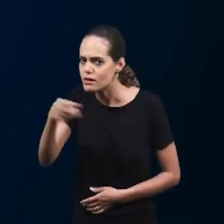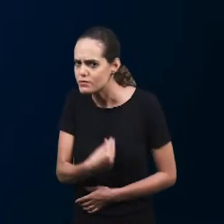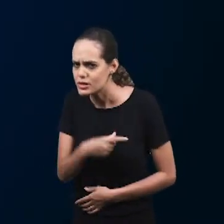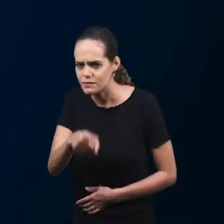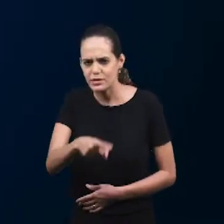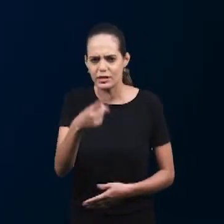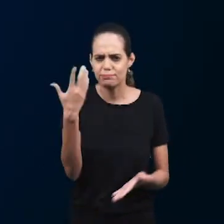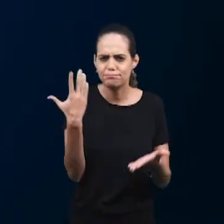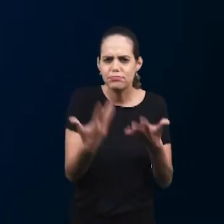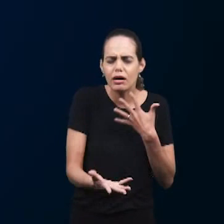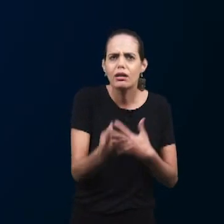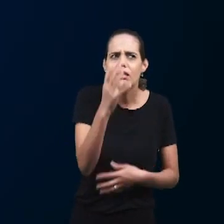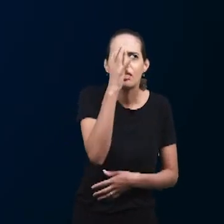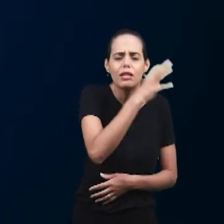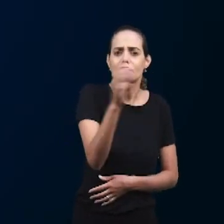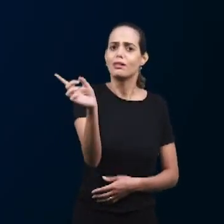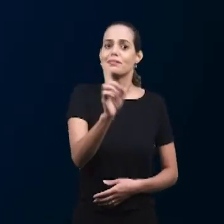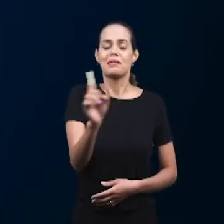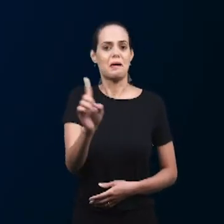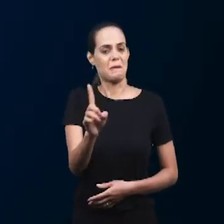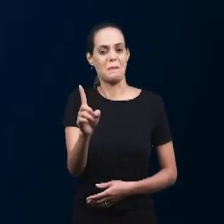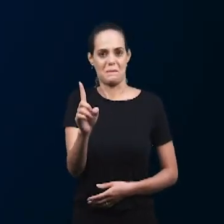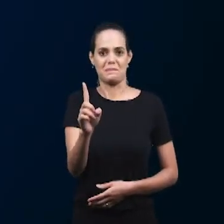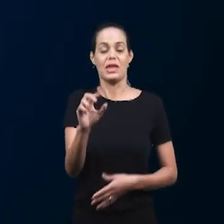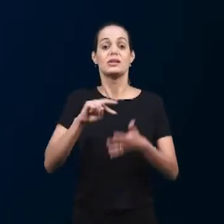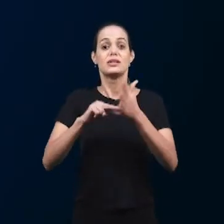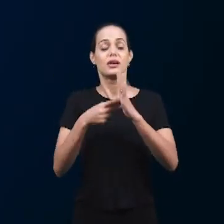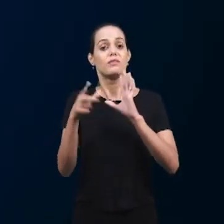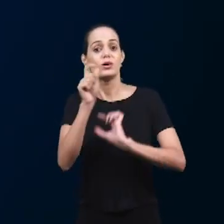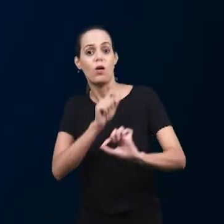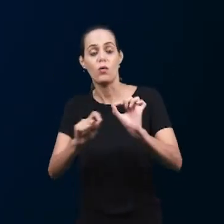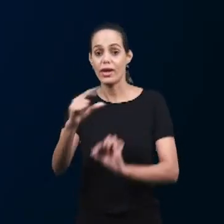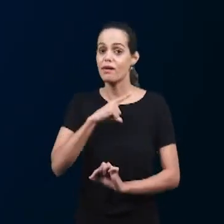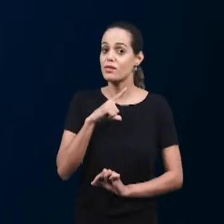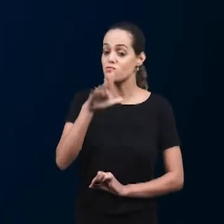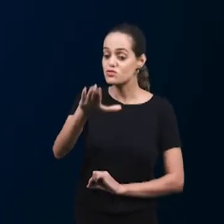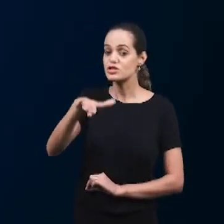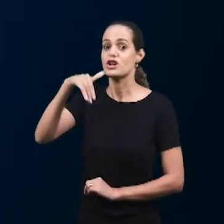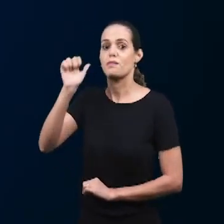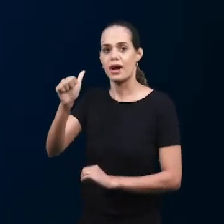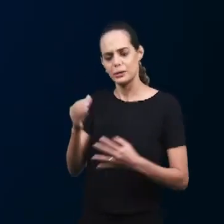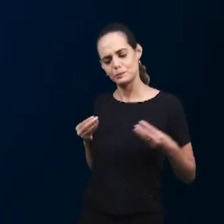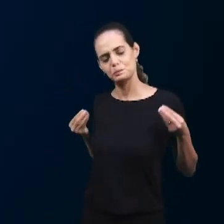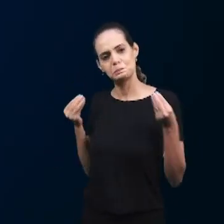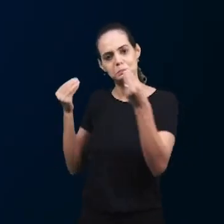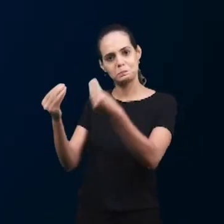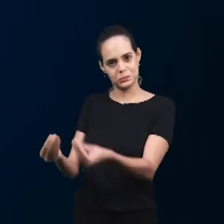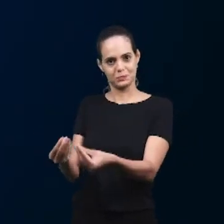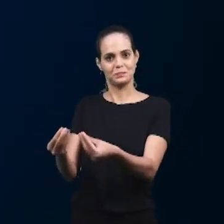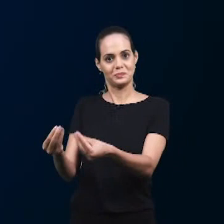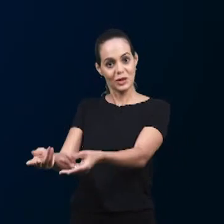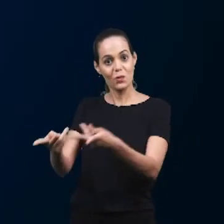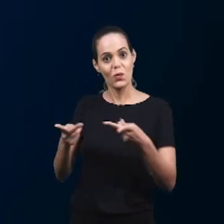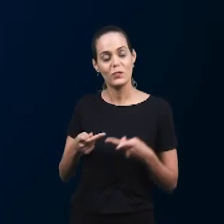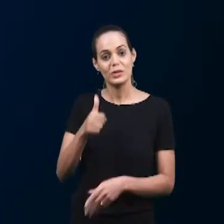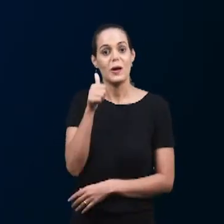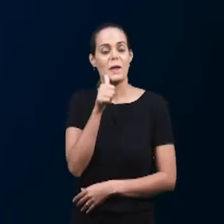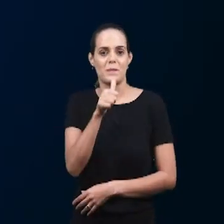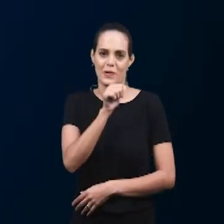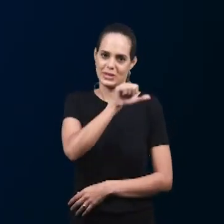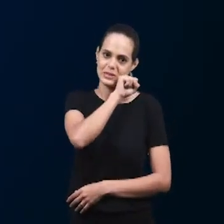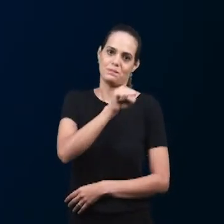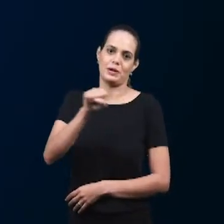vocês, vocês não estariam tão perdidos. E assim temos o chamado, em que Jesus apresenta a água viva a esta mulher e a convida a beber.